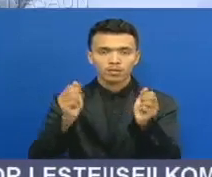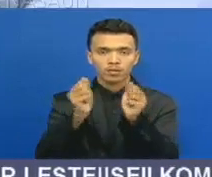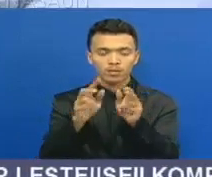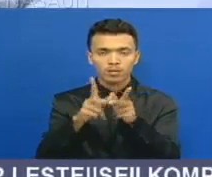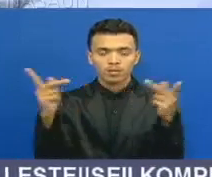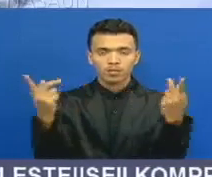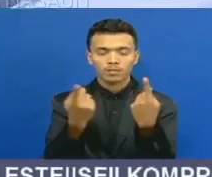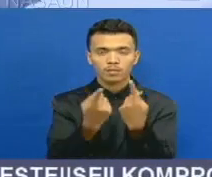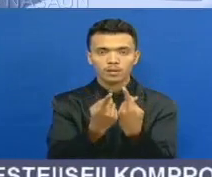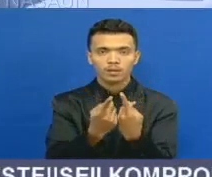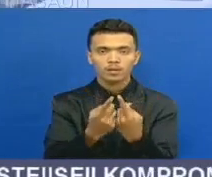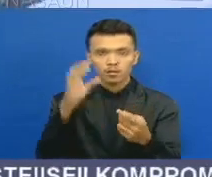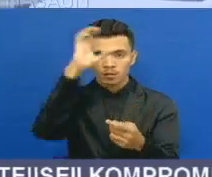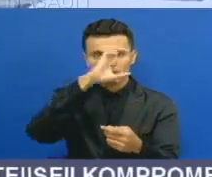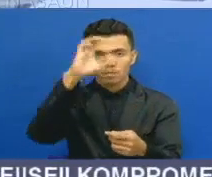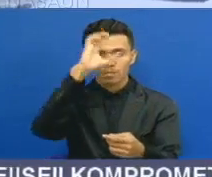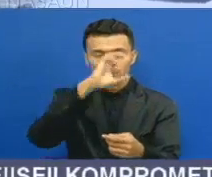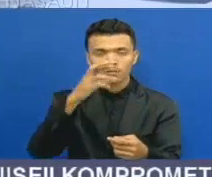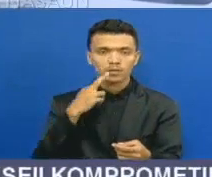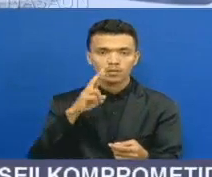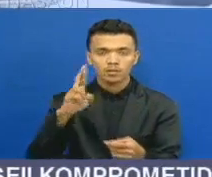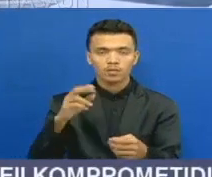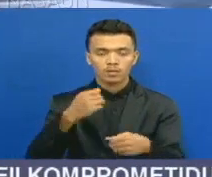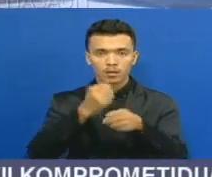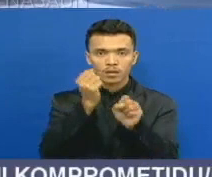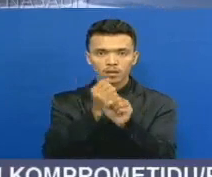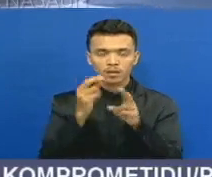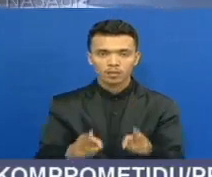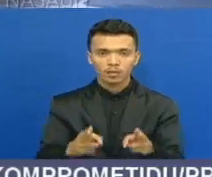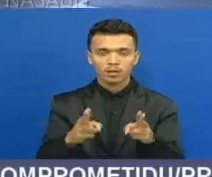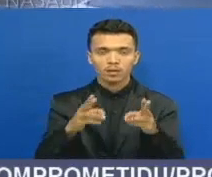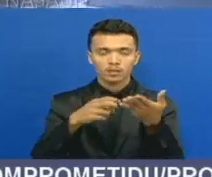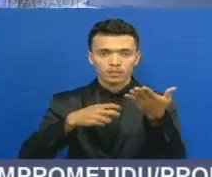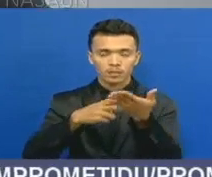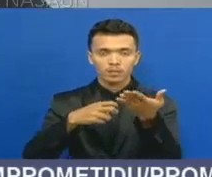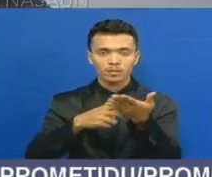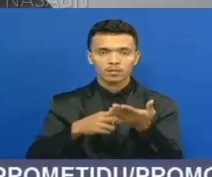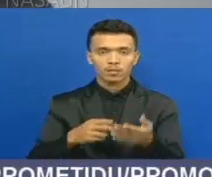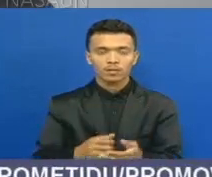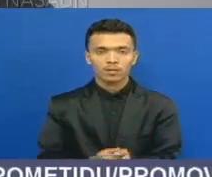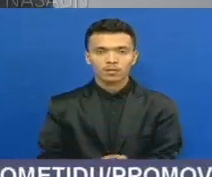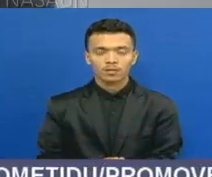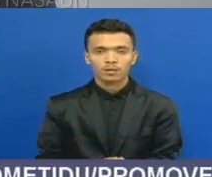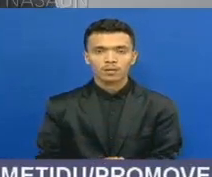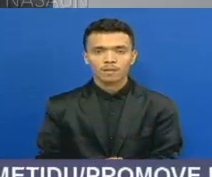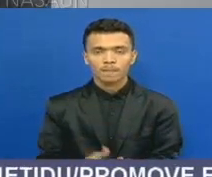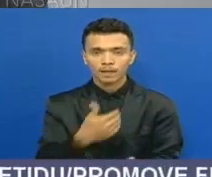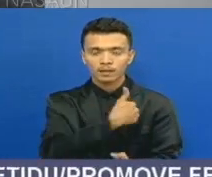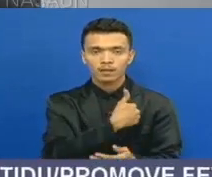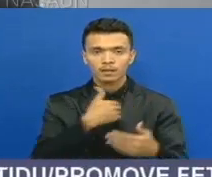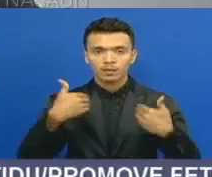com vice-mitra, com buca solução, no nehalais produção caderneta passaporte. Claro que se deu o contrato, também